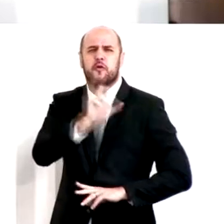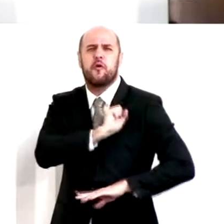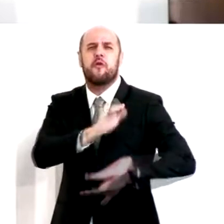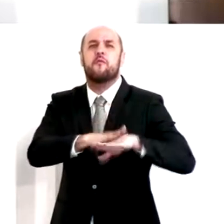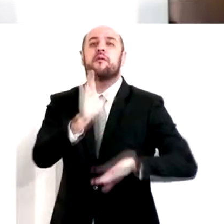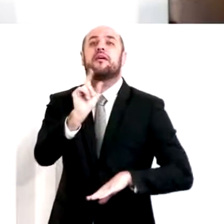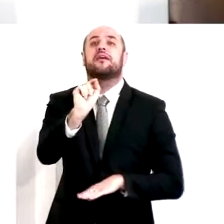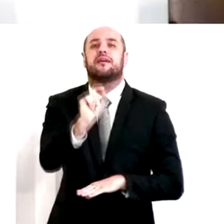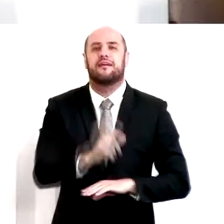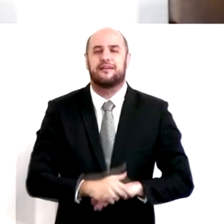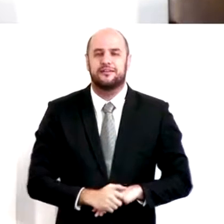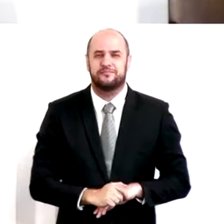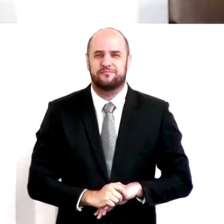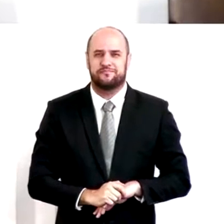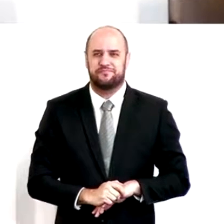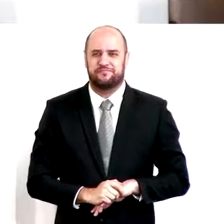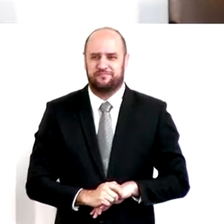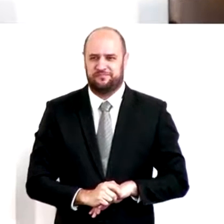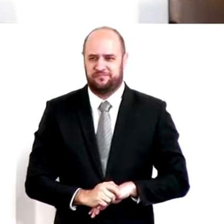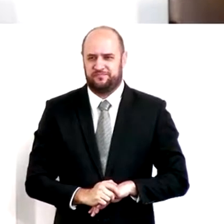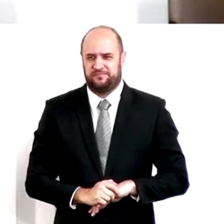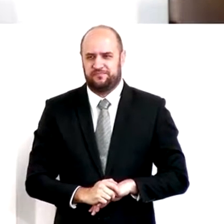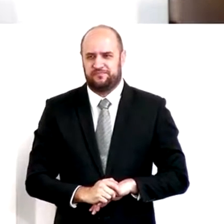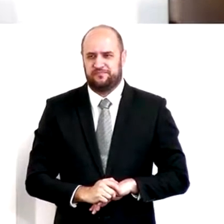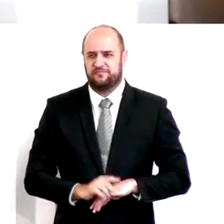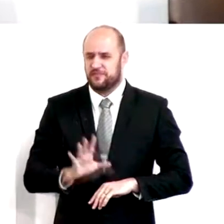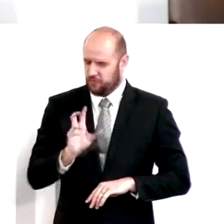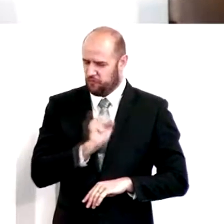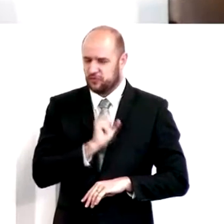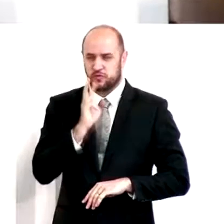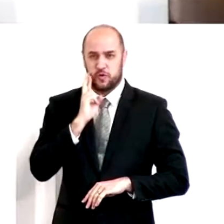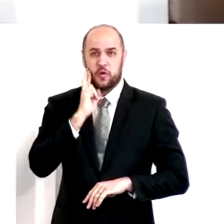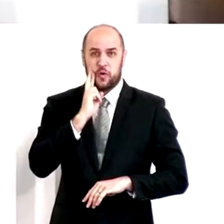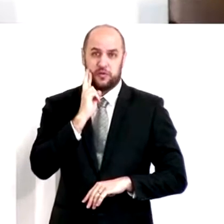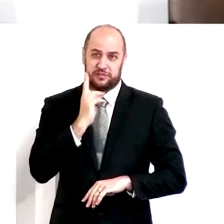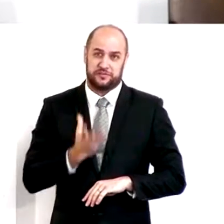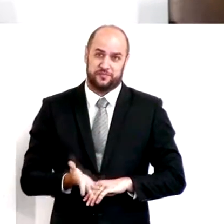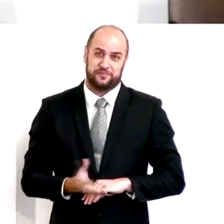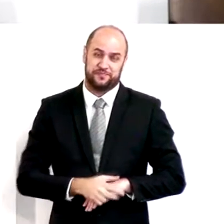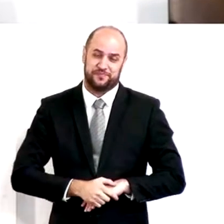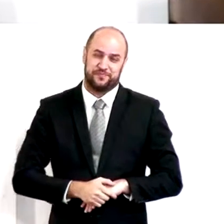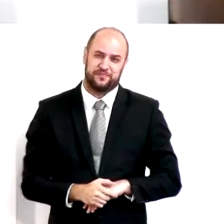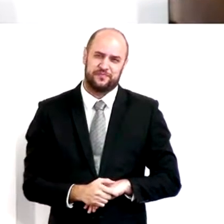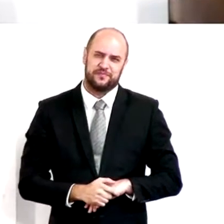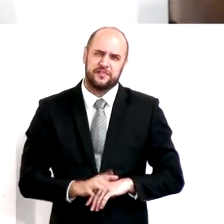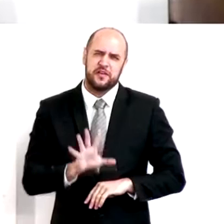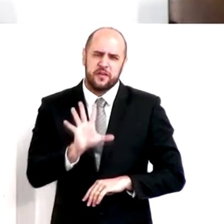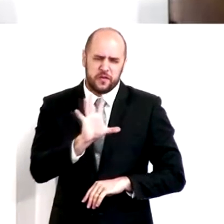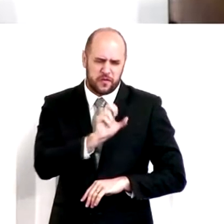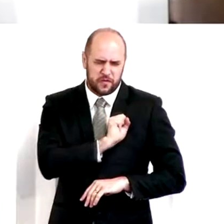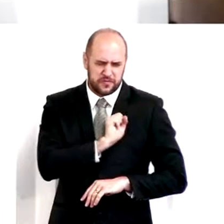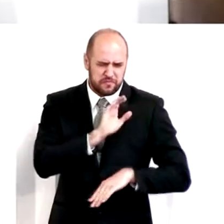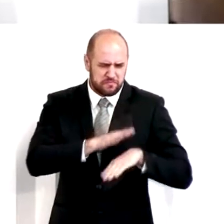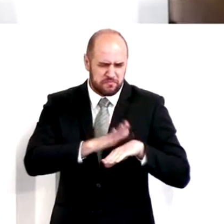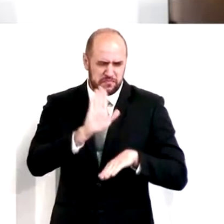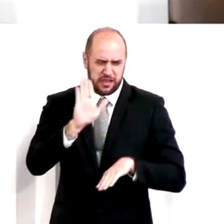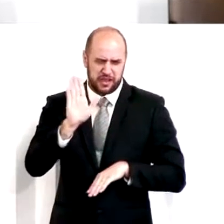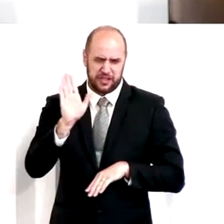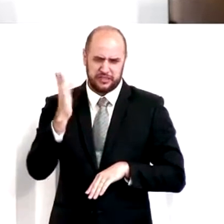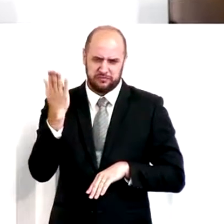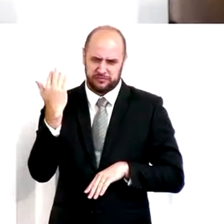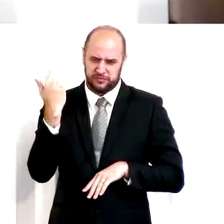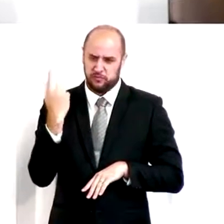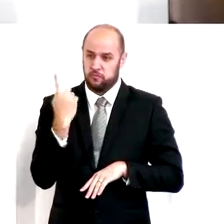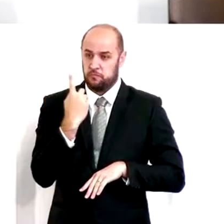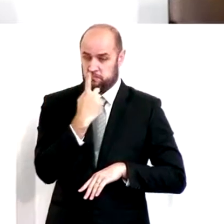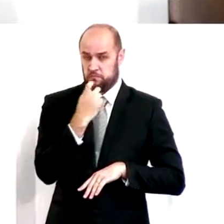gosta? Eu tenho uma, eu gosto de rosas. Eu gostava ainda mais quando elas tinham